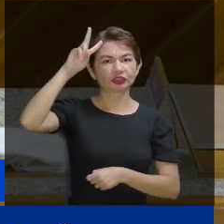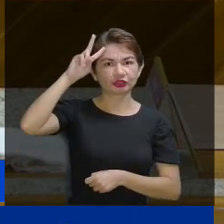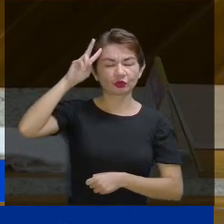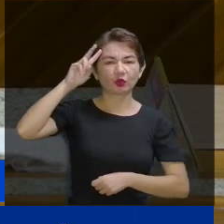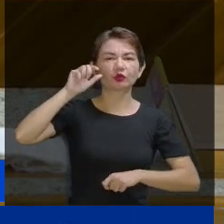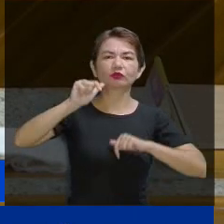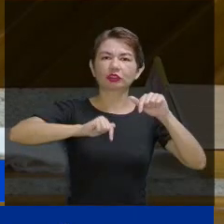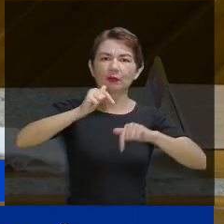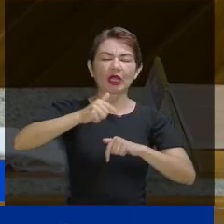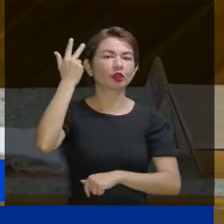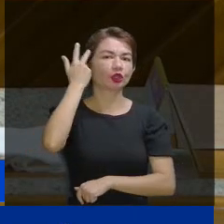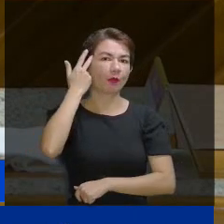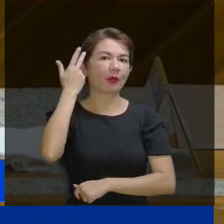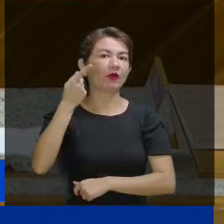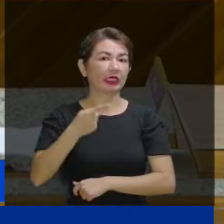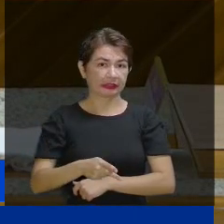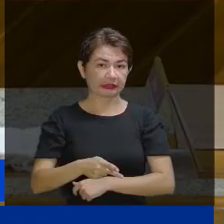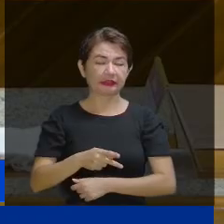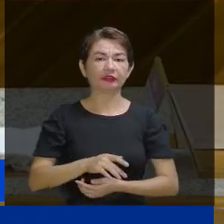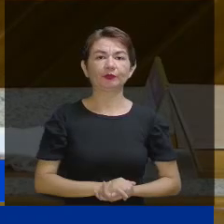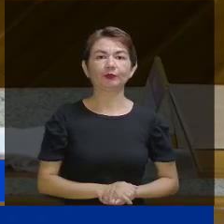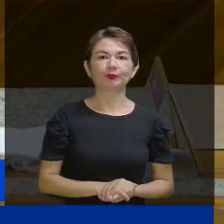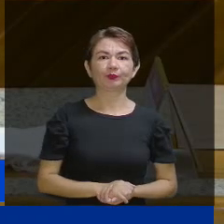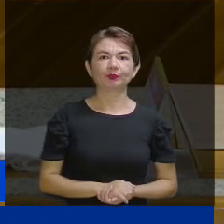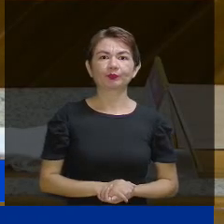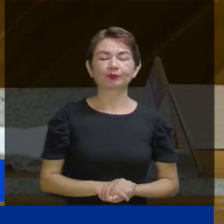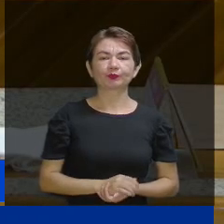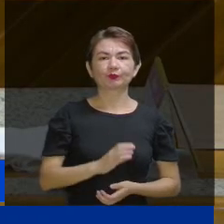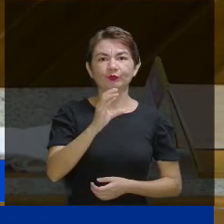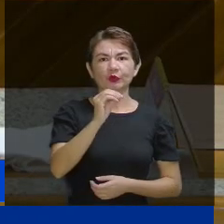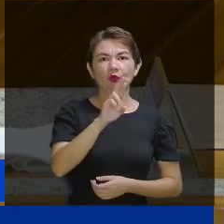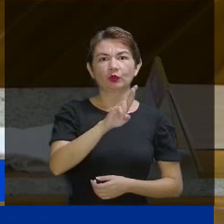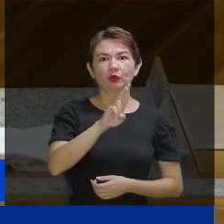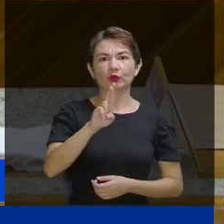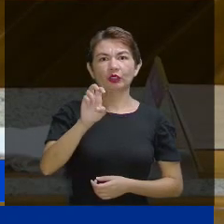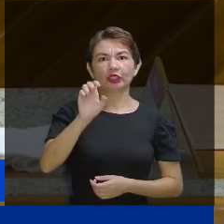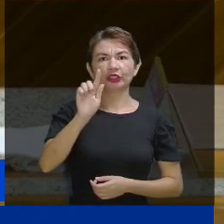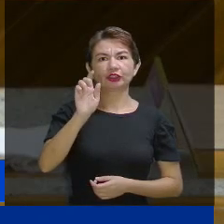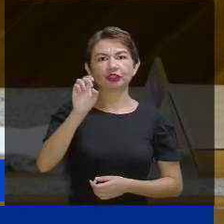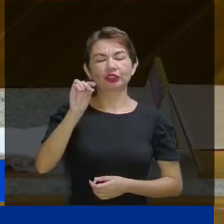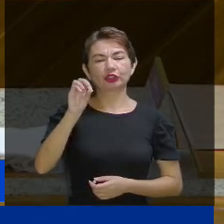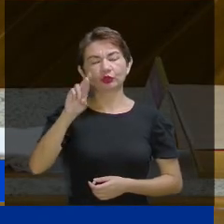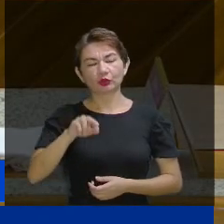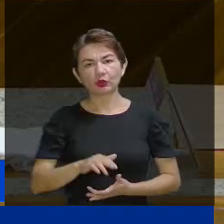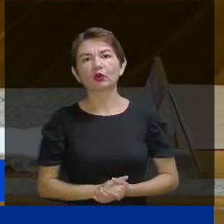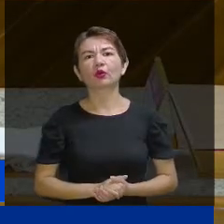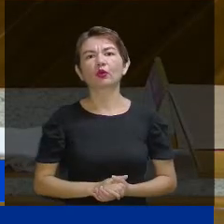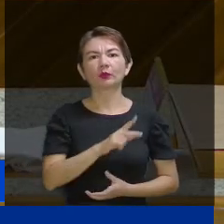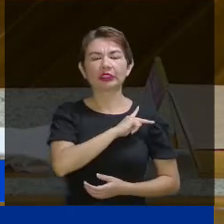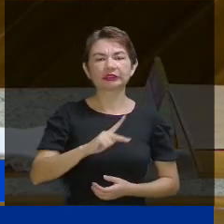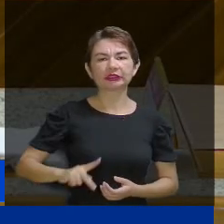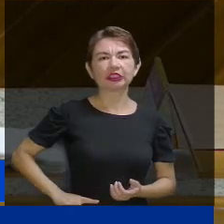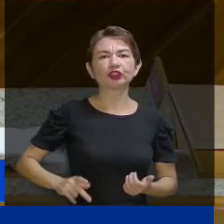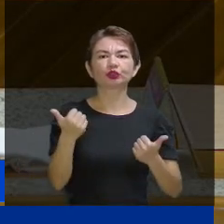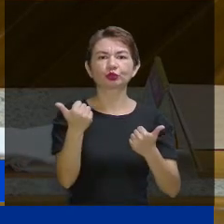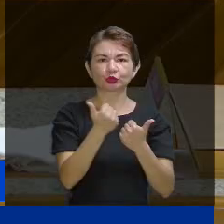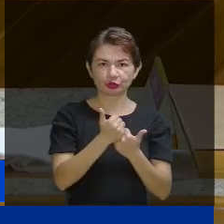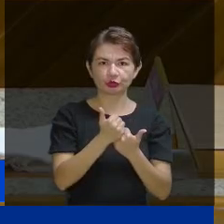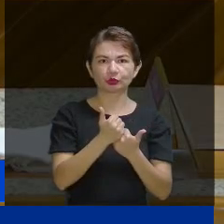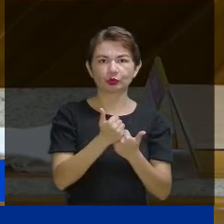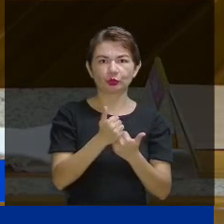às suas atividades normais aqui, corregedor e presidente em exercício.